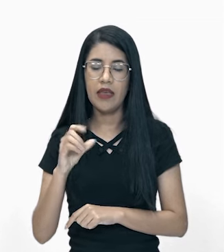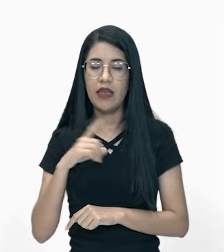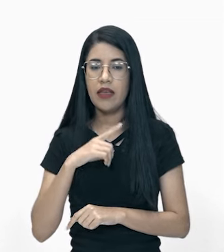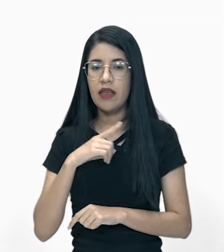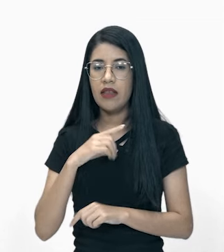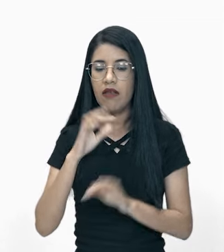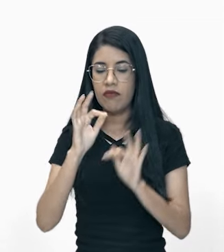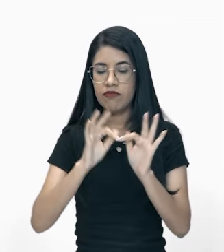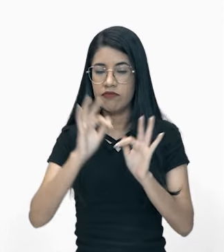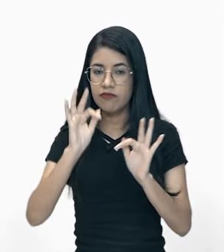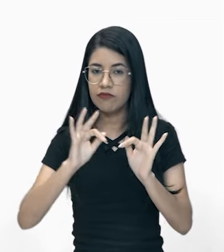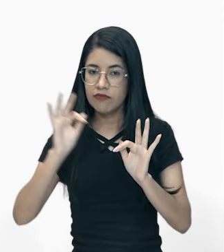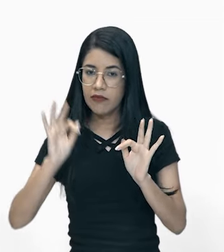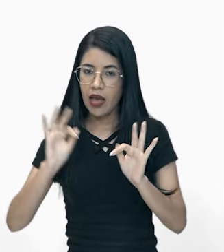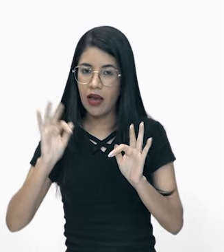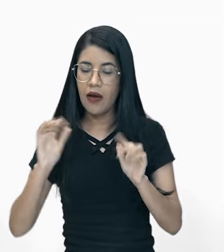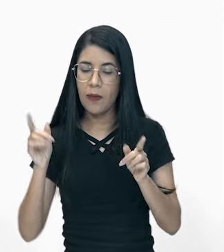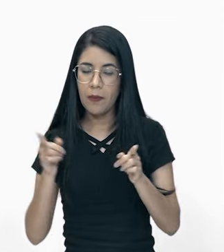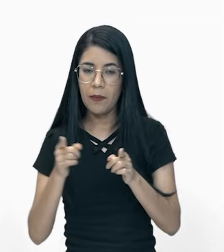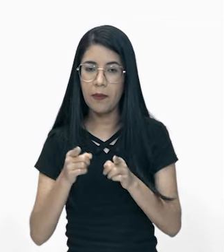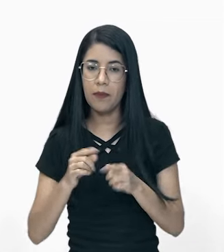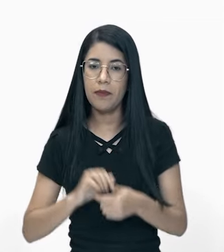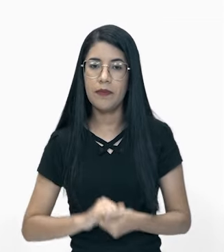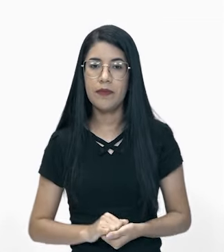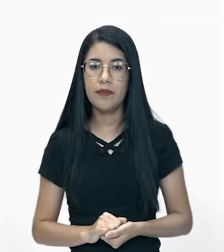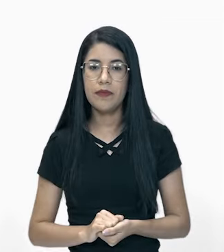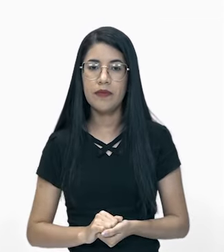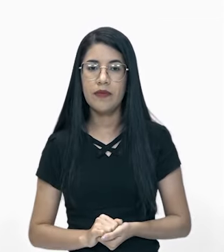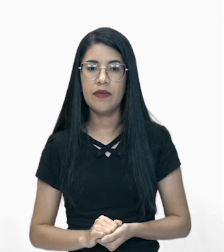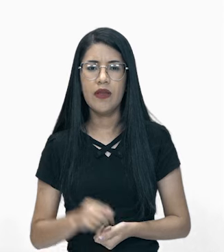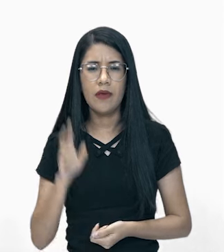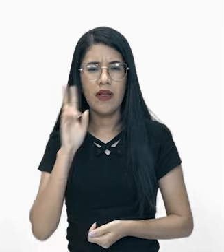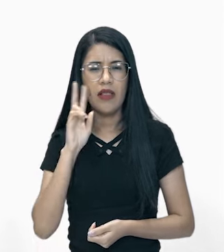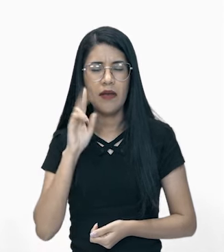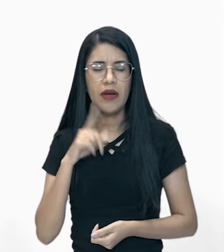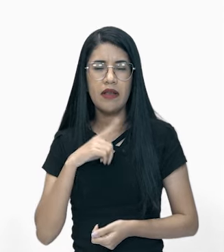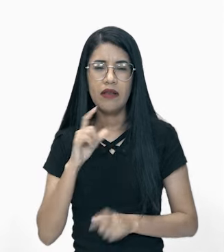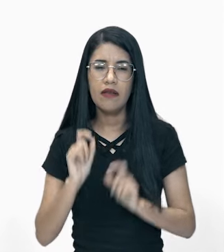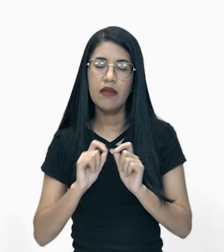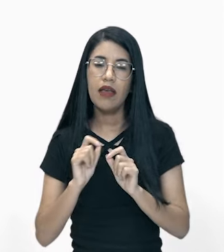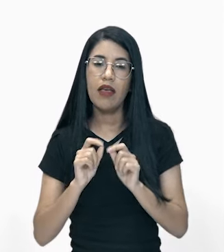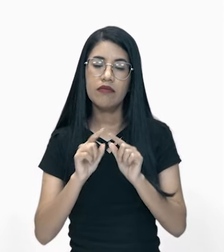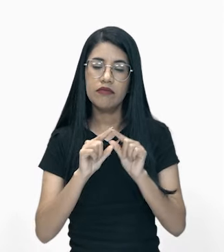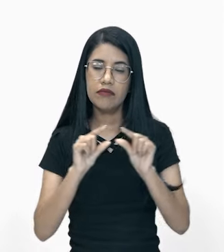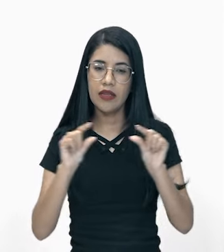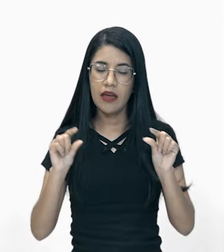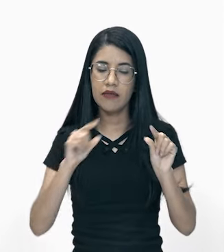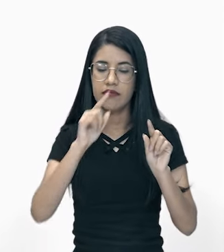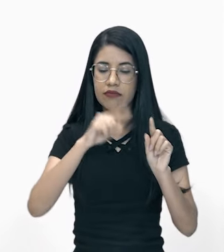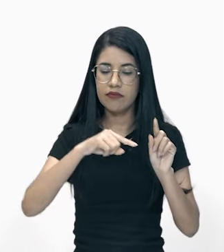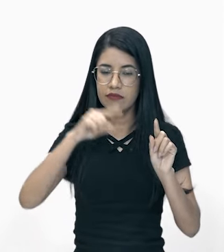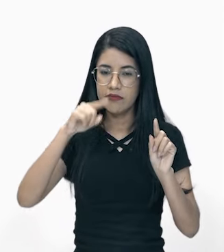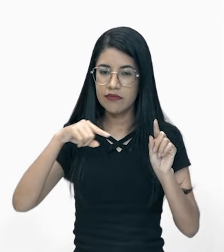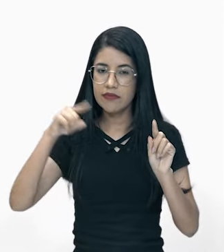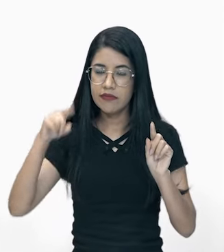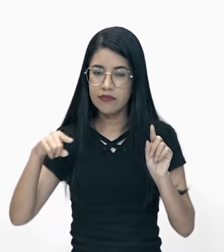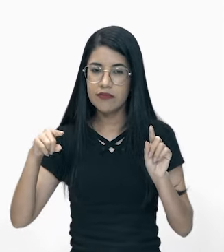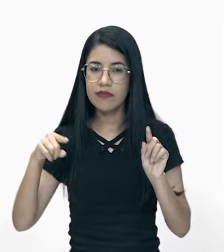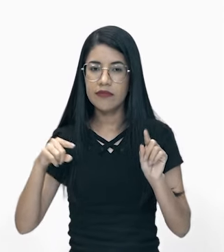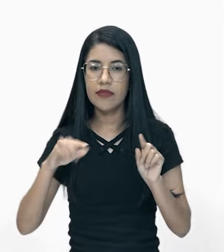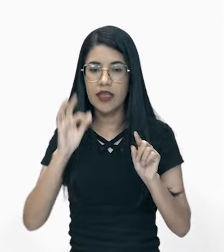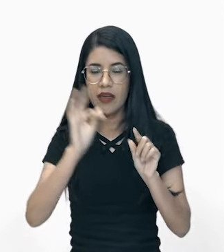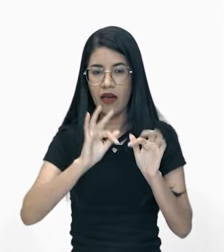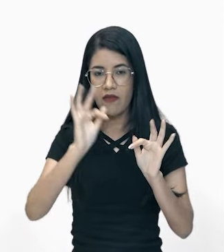frequência de oscilação menor que o da luz vermelha. Lembram que nós temos aí o comprimento de onda e a frequência. E